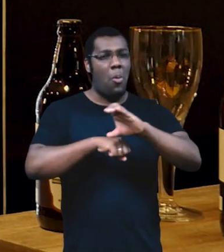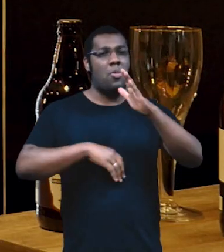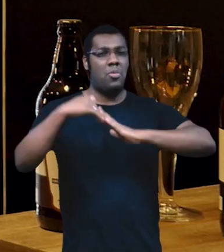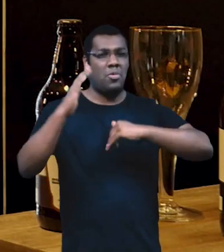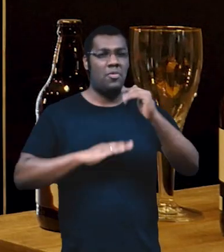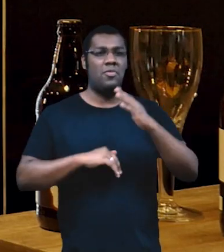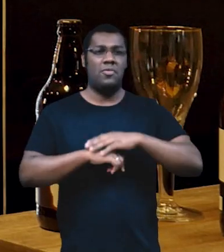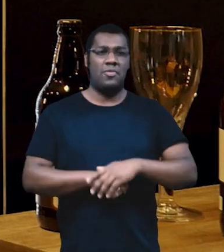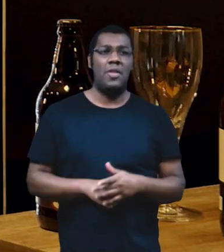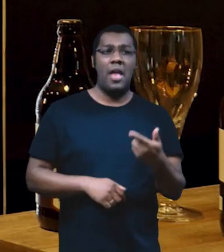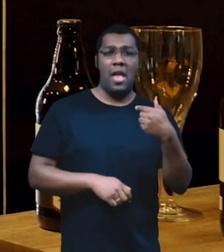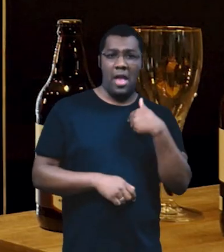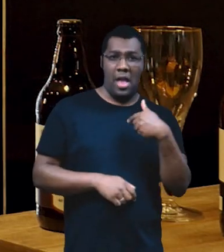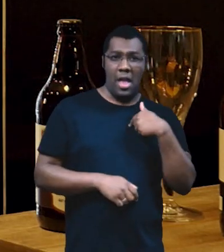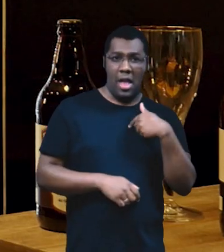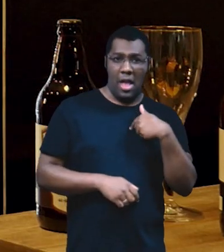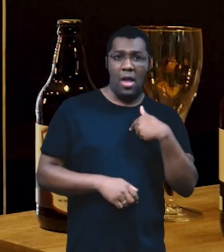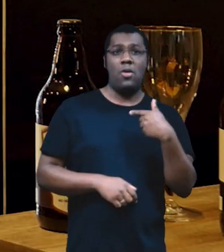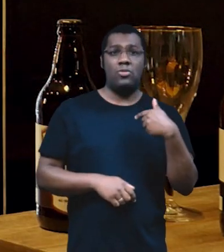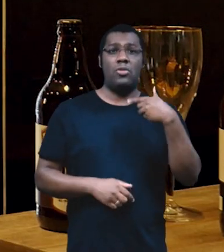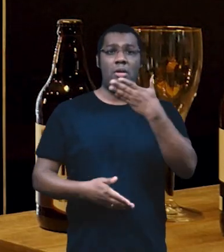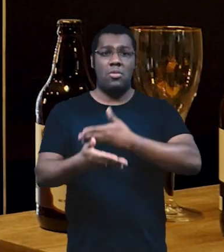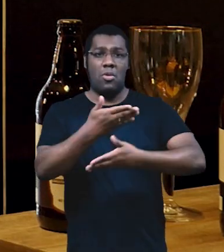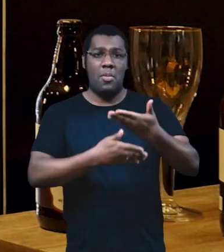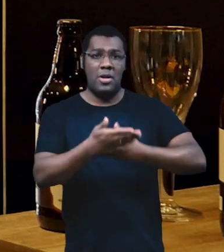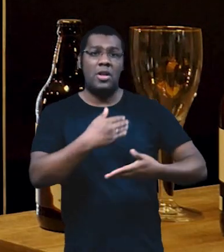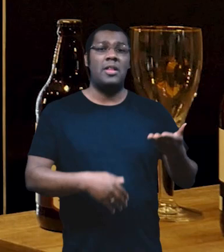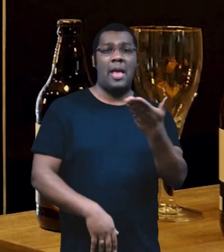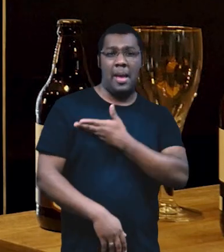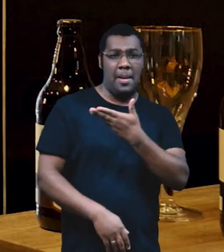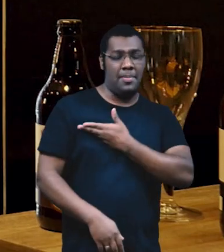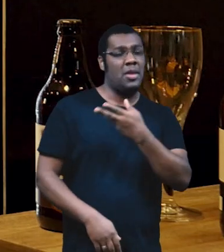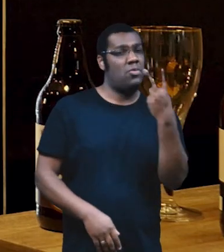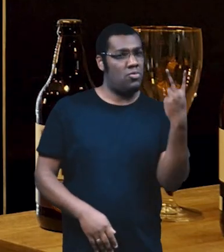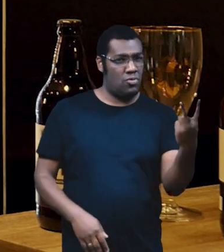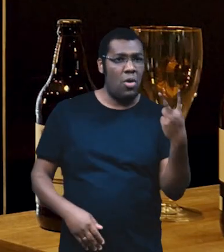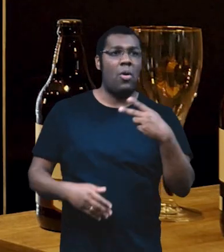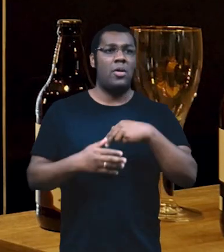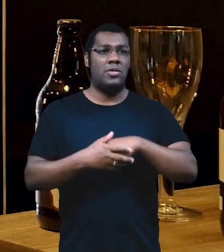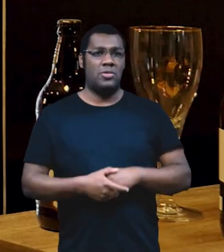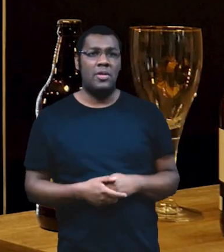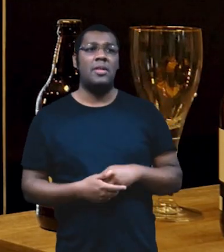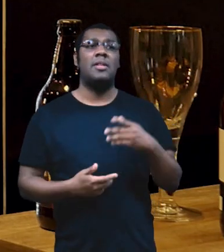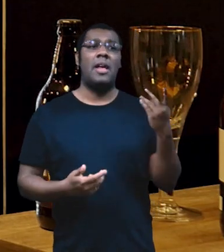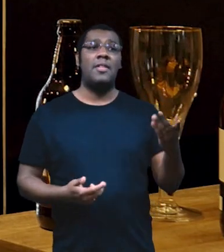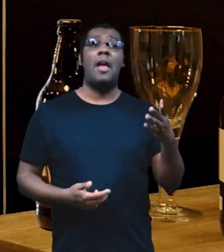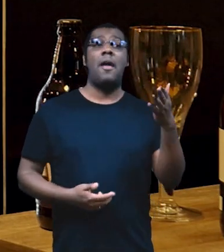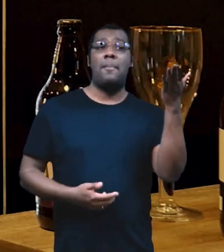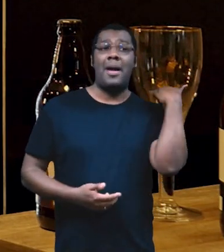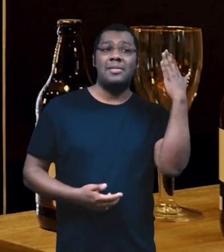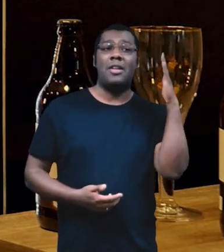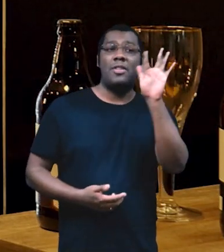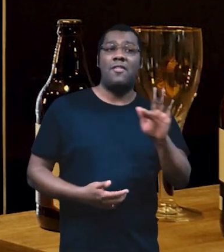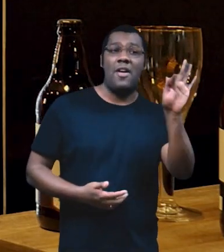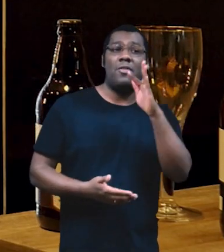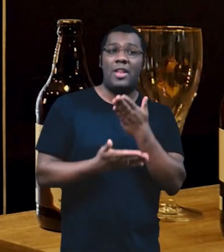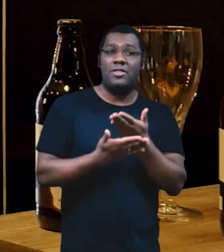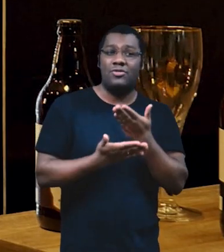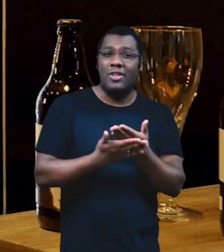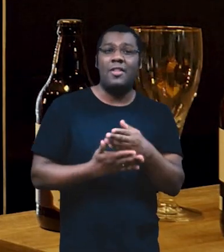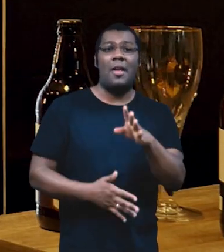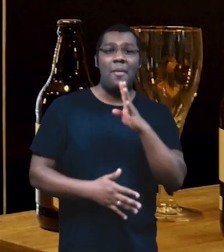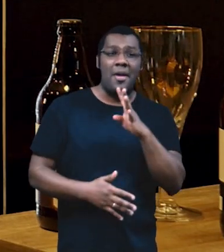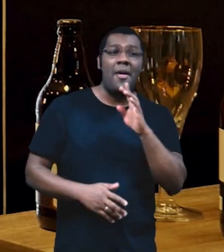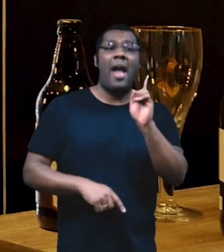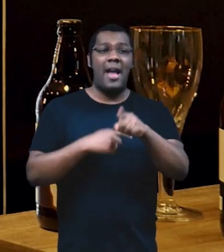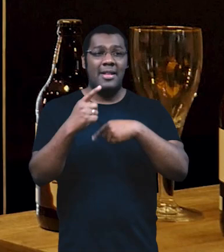eu, Felipe e o Rodrigo. Eu e o Rodrigo produzíamos cerveja junto, nos conhecíamos da faculdade e de um projeto da faculdade que